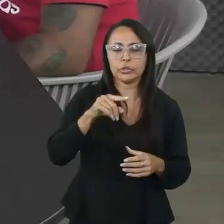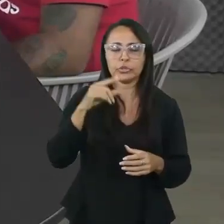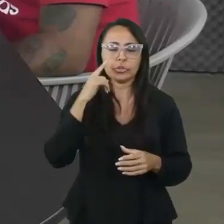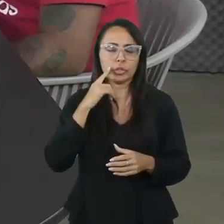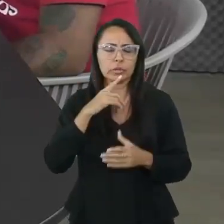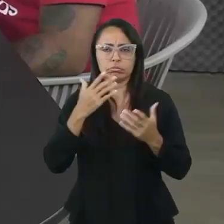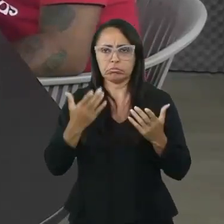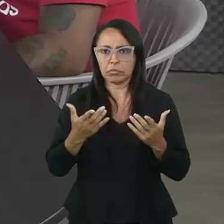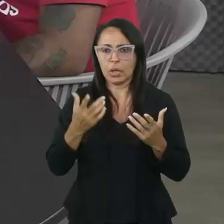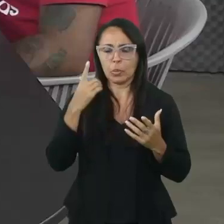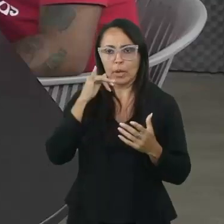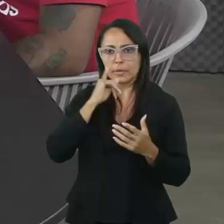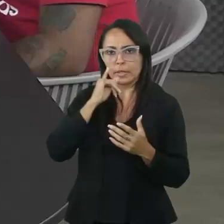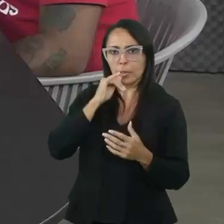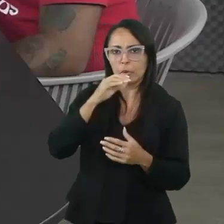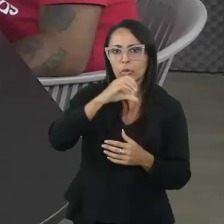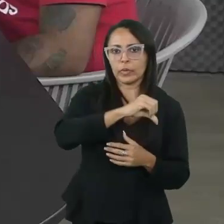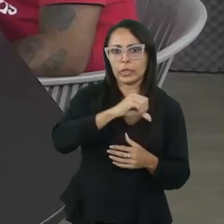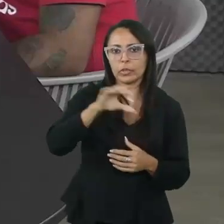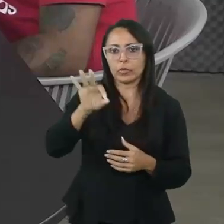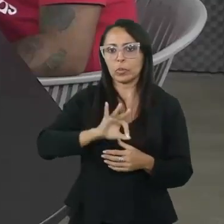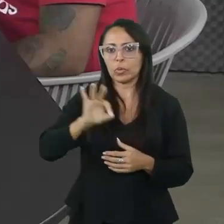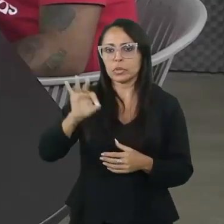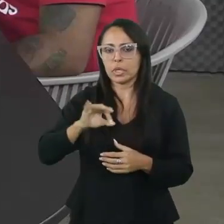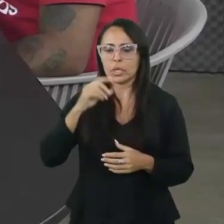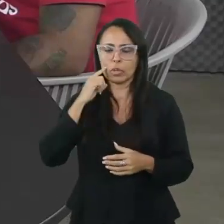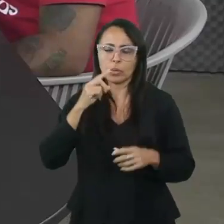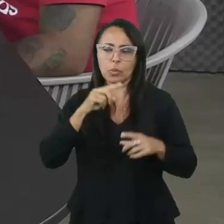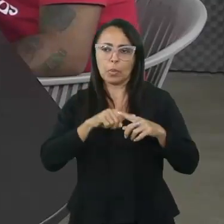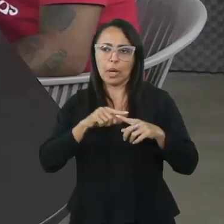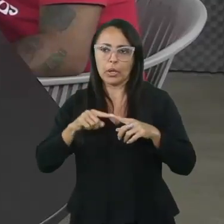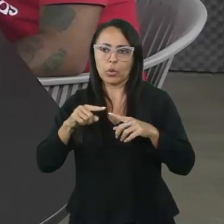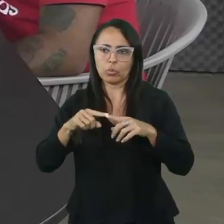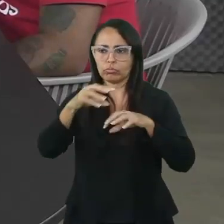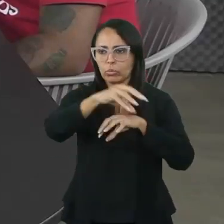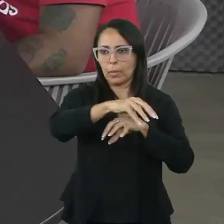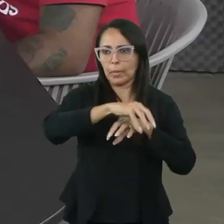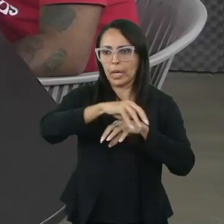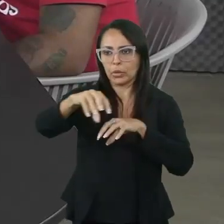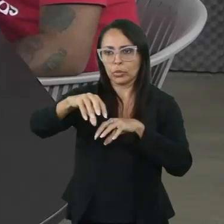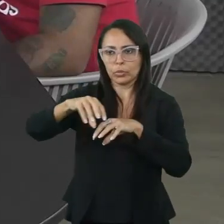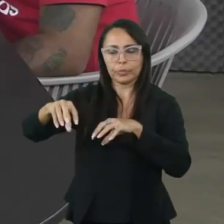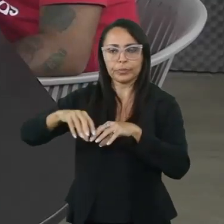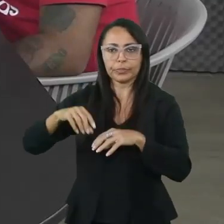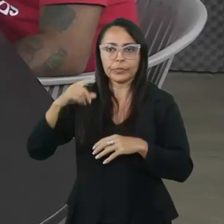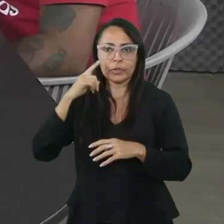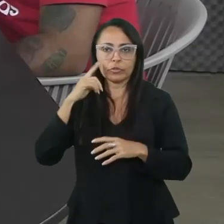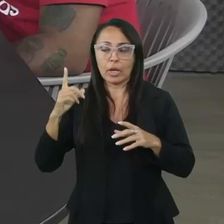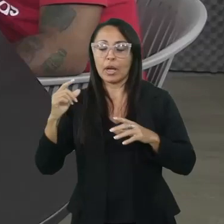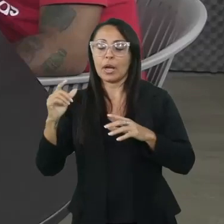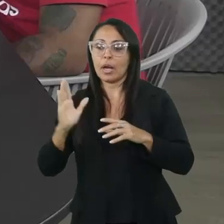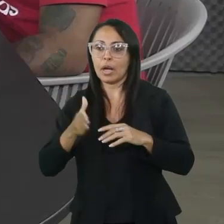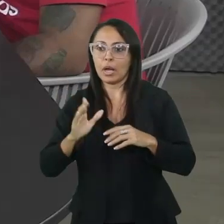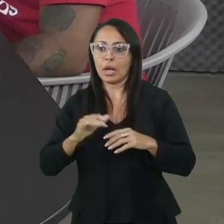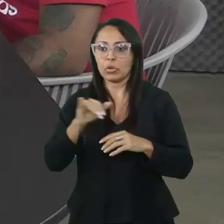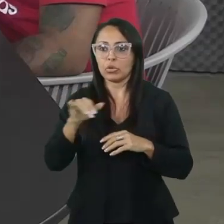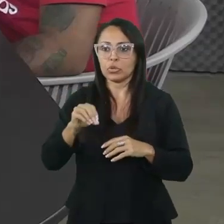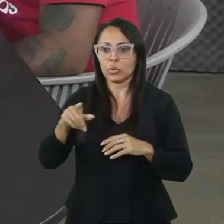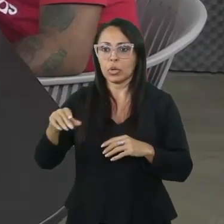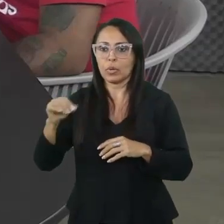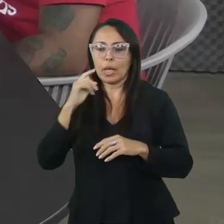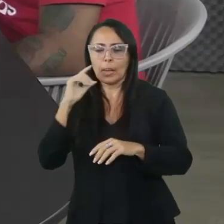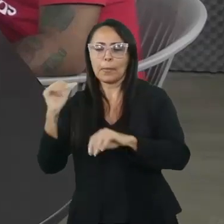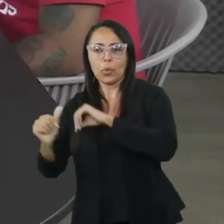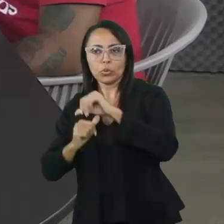tem uns perdidos que vem dos bairros vizinhos ali. Já a Escola João Bezerra, ela mudou um pouquinho o perfil do